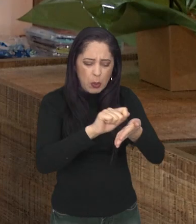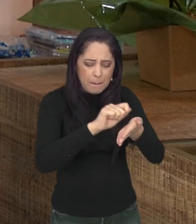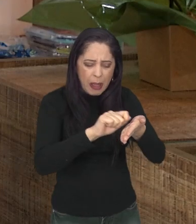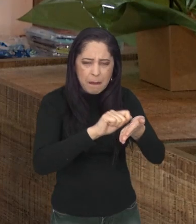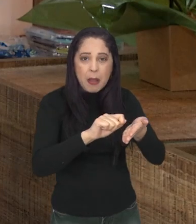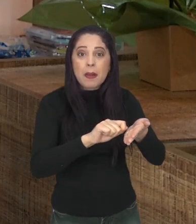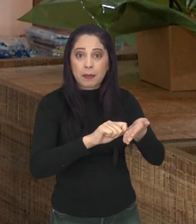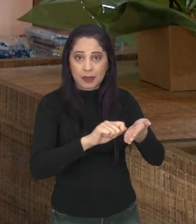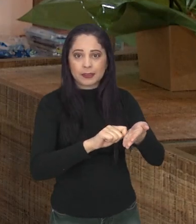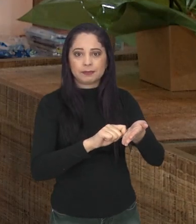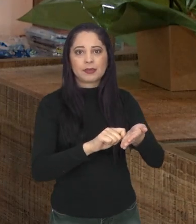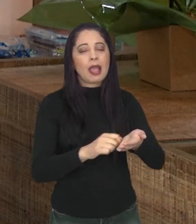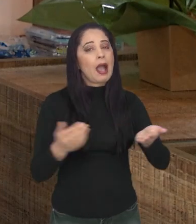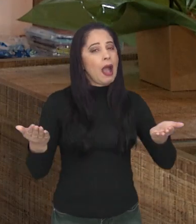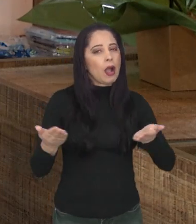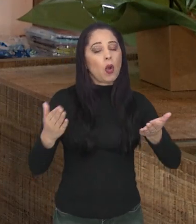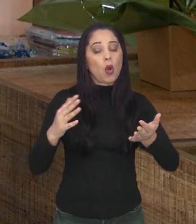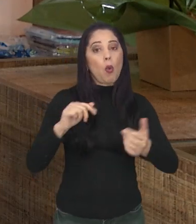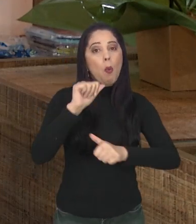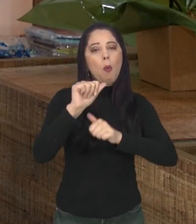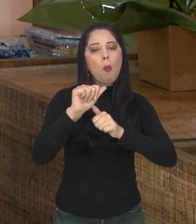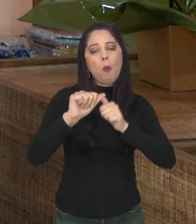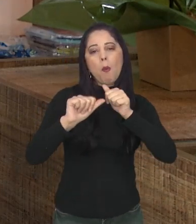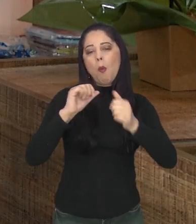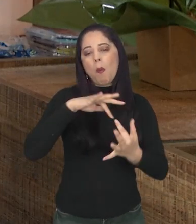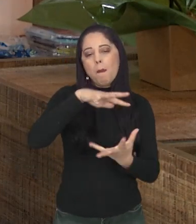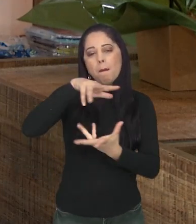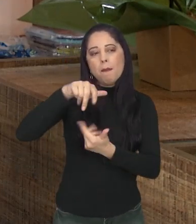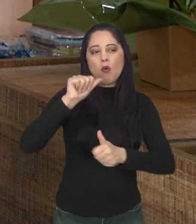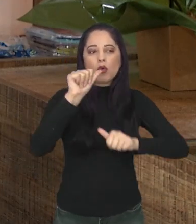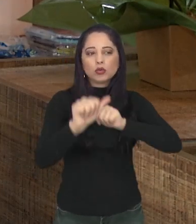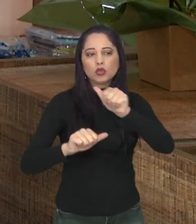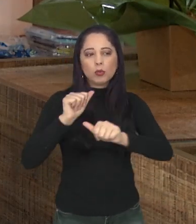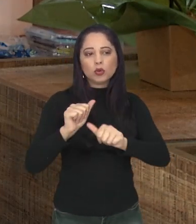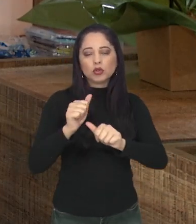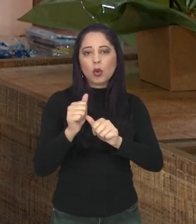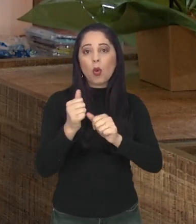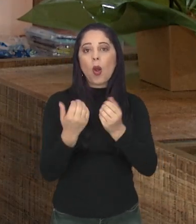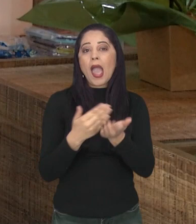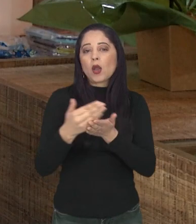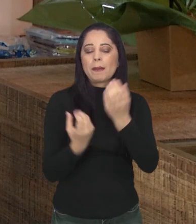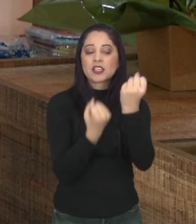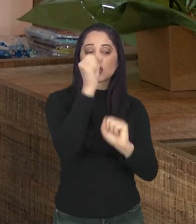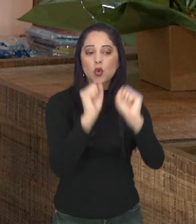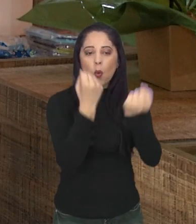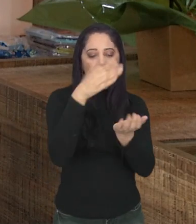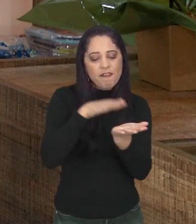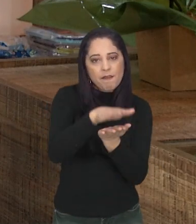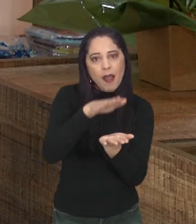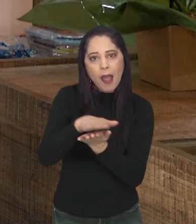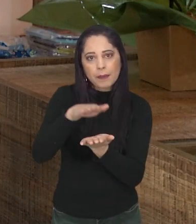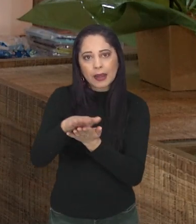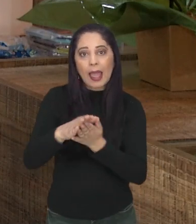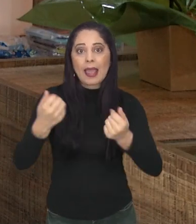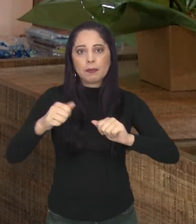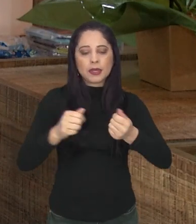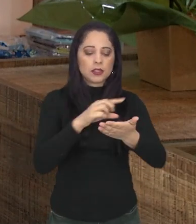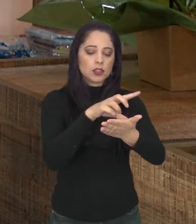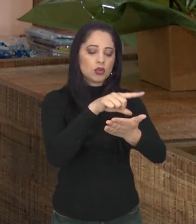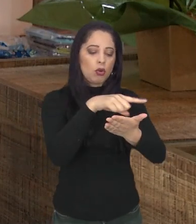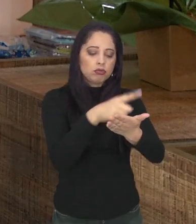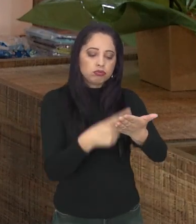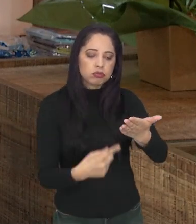dificultava a escrita com a chegada da Imprensa veio junto a necessidade de se criar a